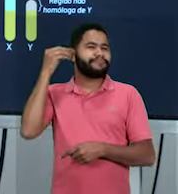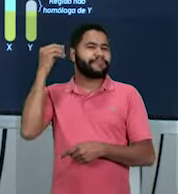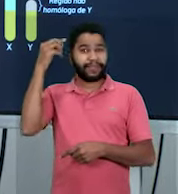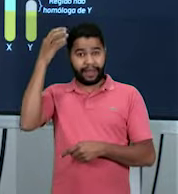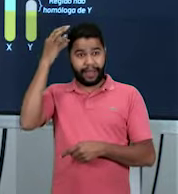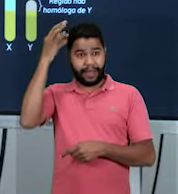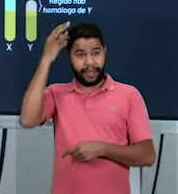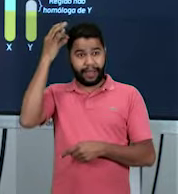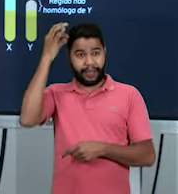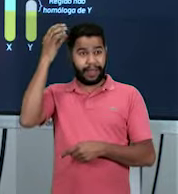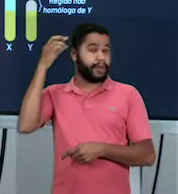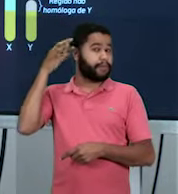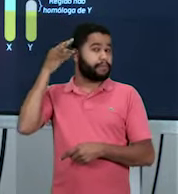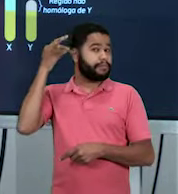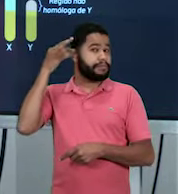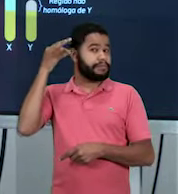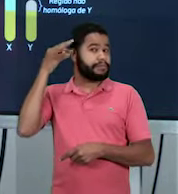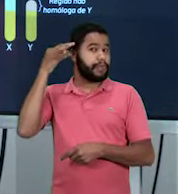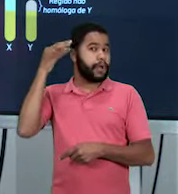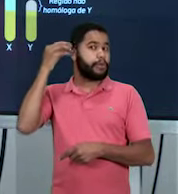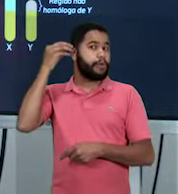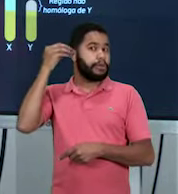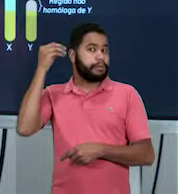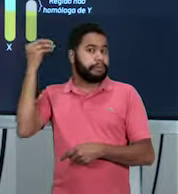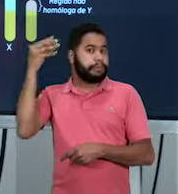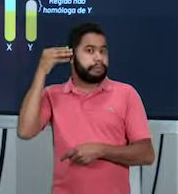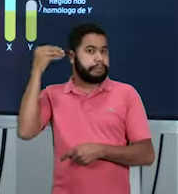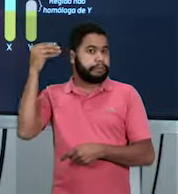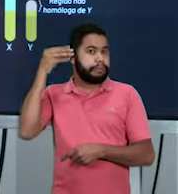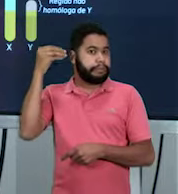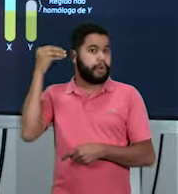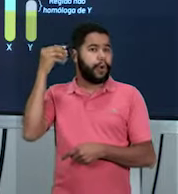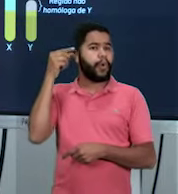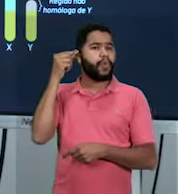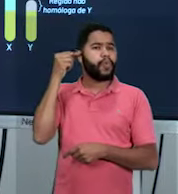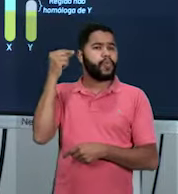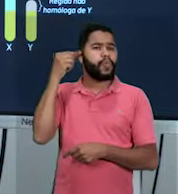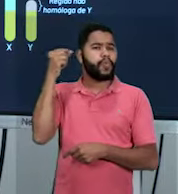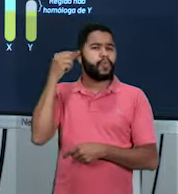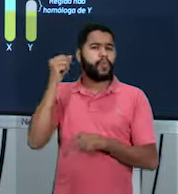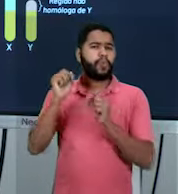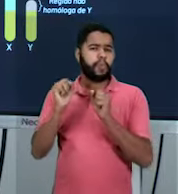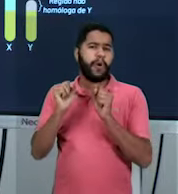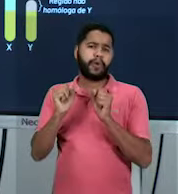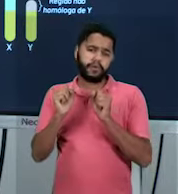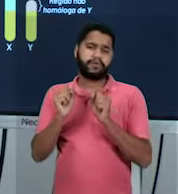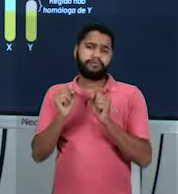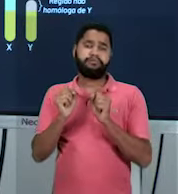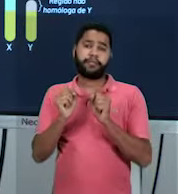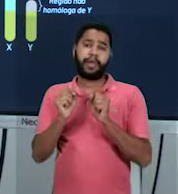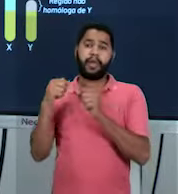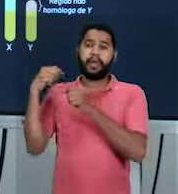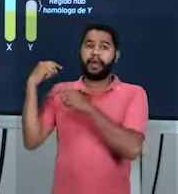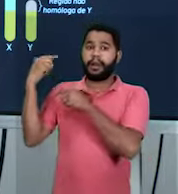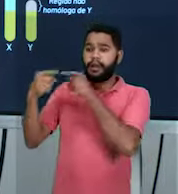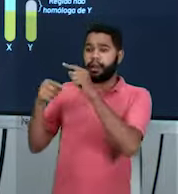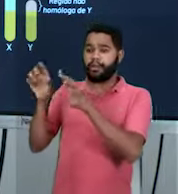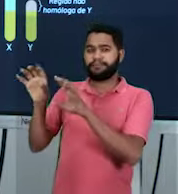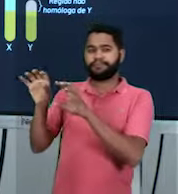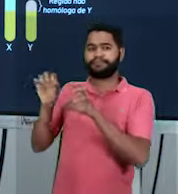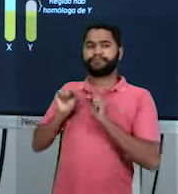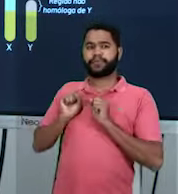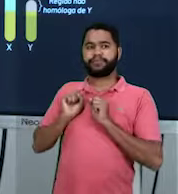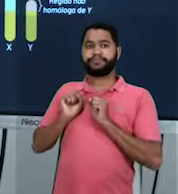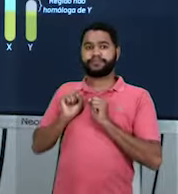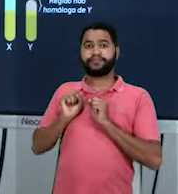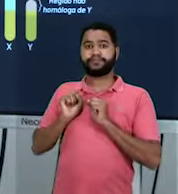orelha, que podem ser pelos mais longos e podem ser pelos mais curtos. E isso então é uma herança